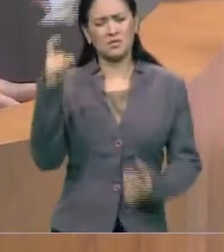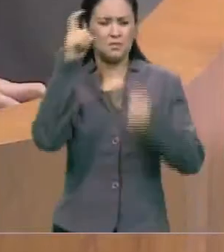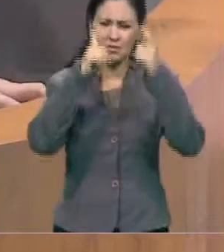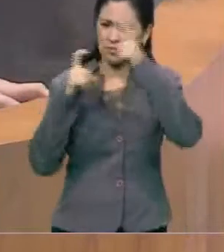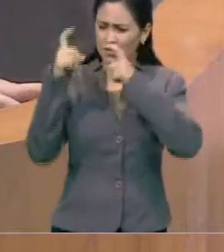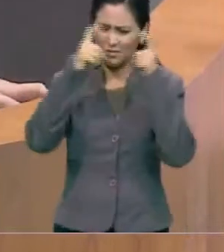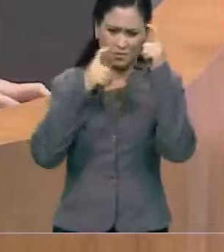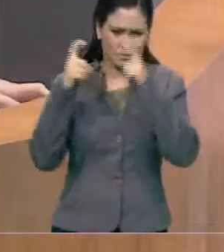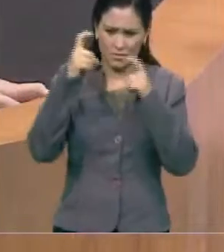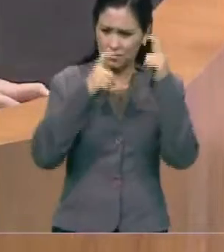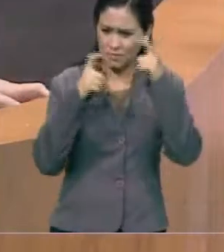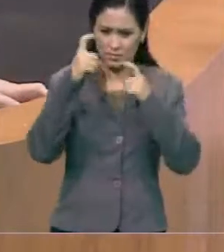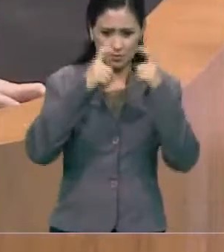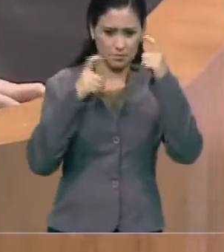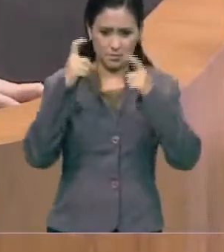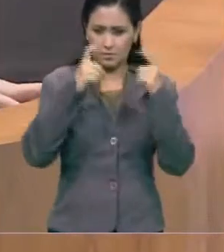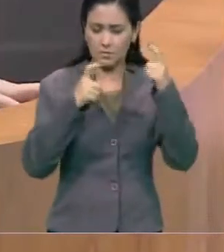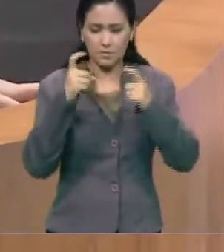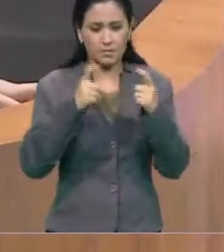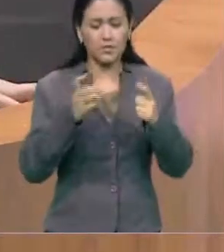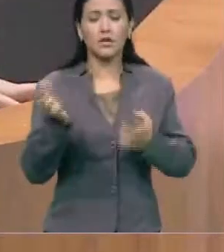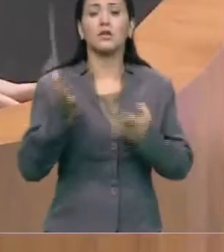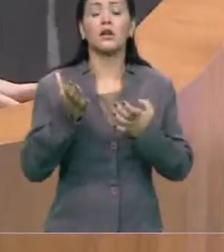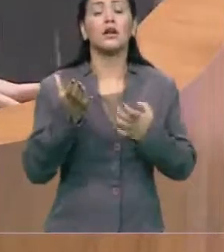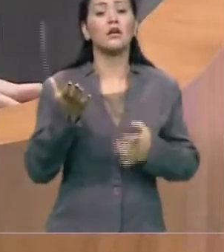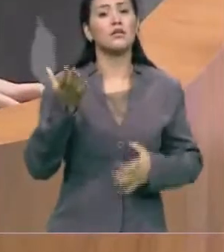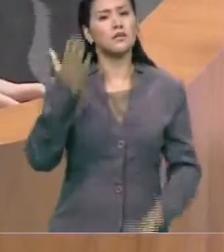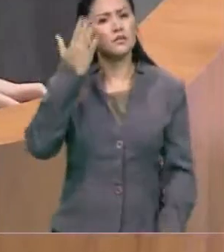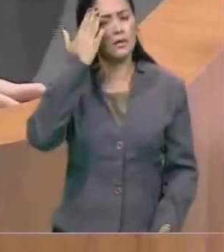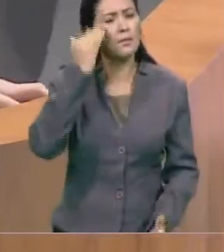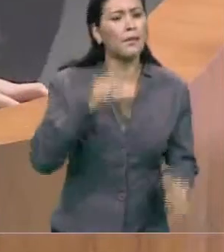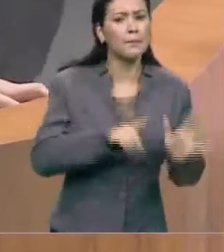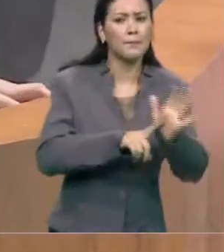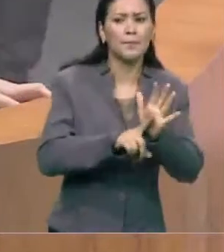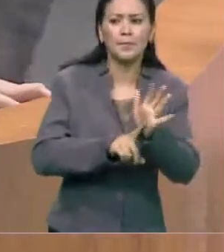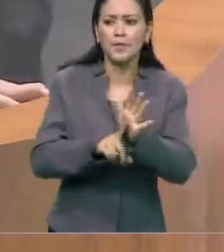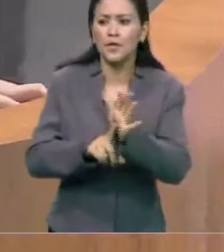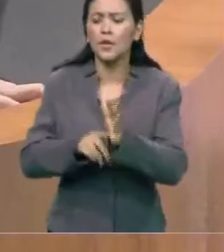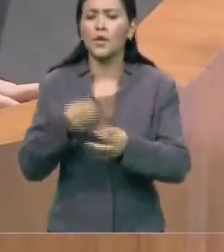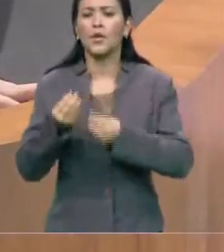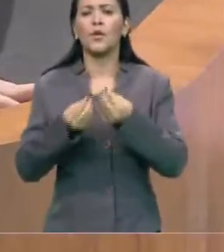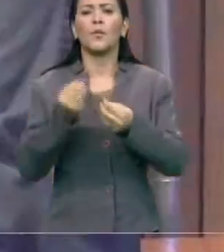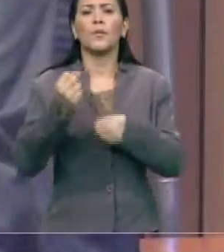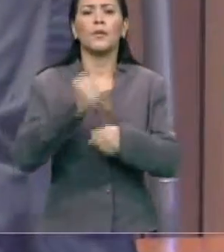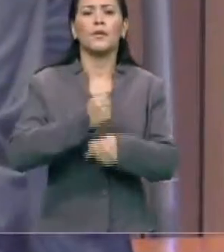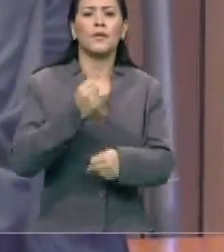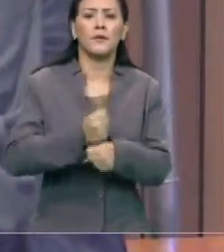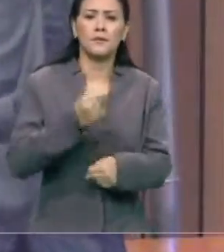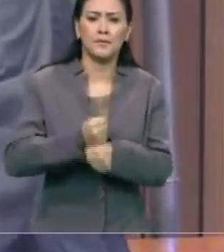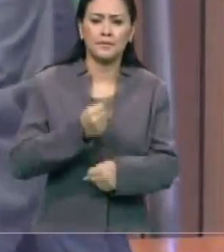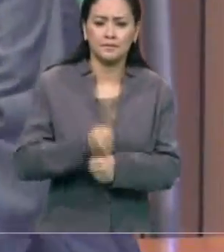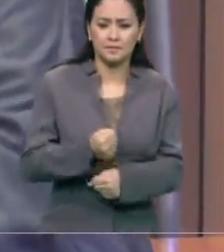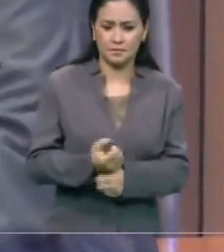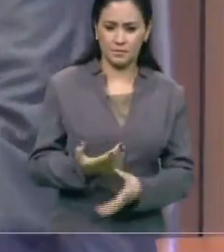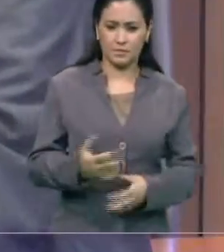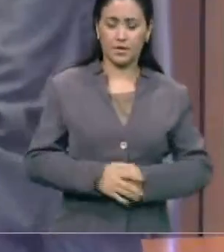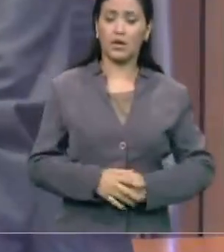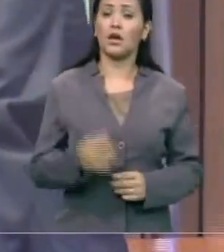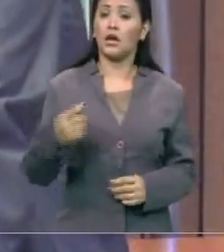não foi preocupado em querer saber como estão as obras. O deputado Hildo foi